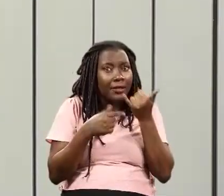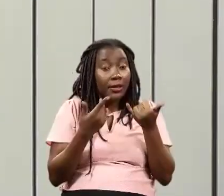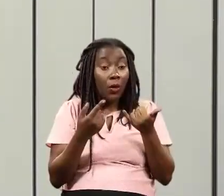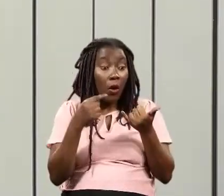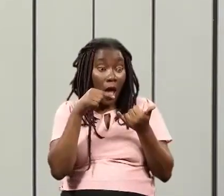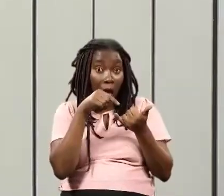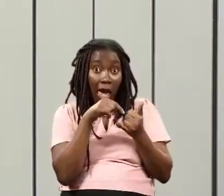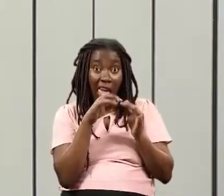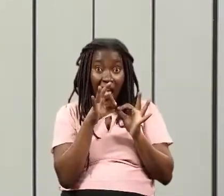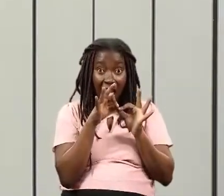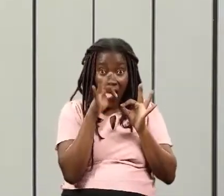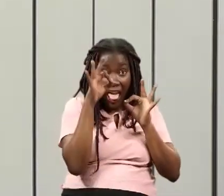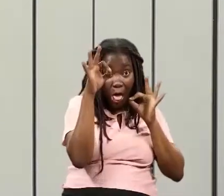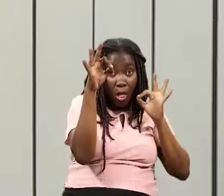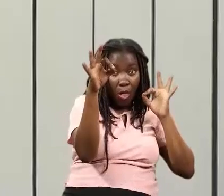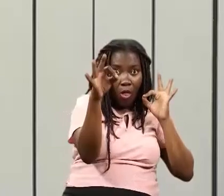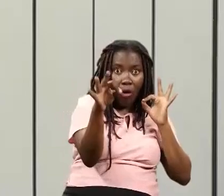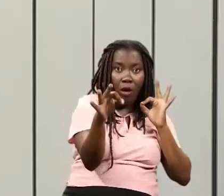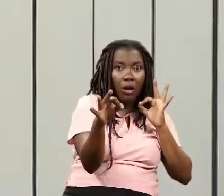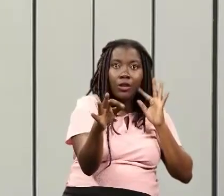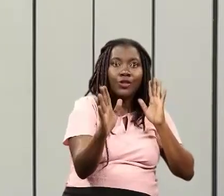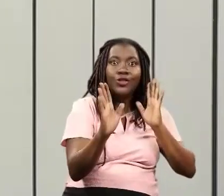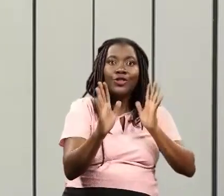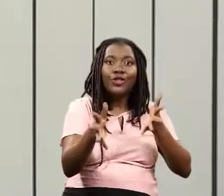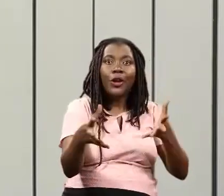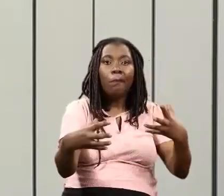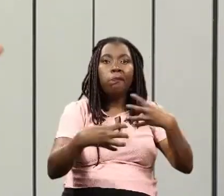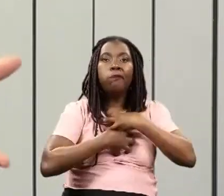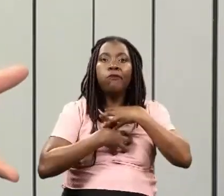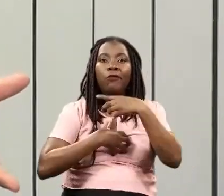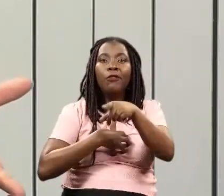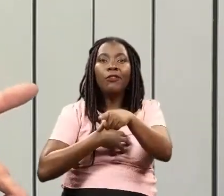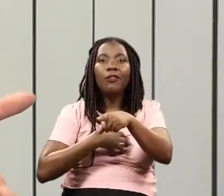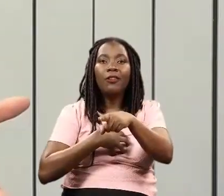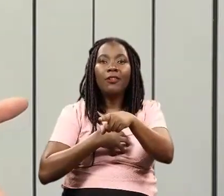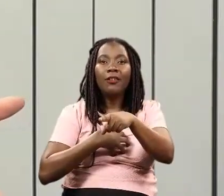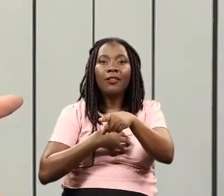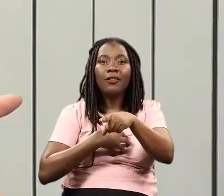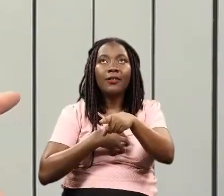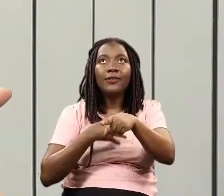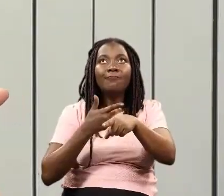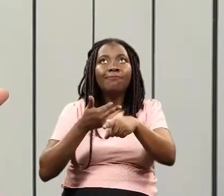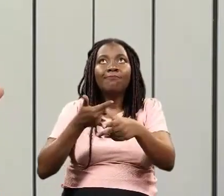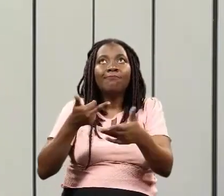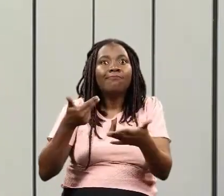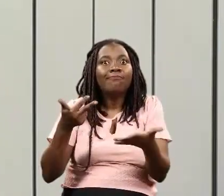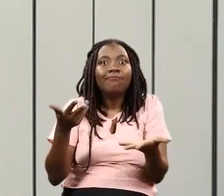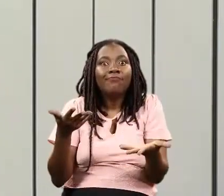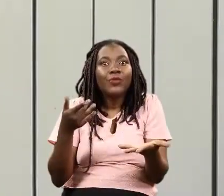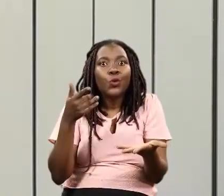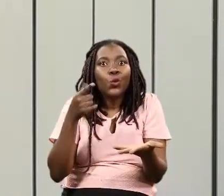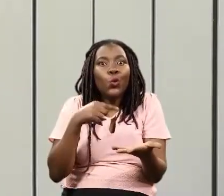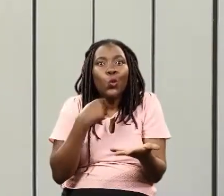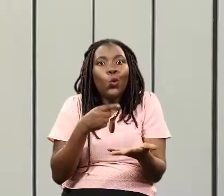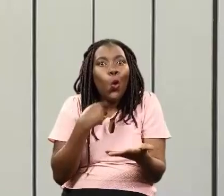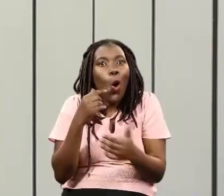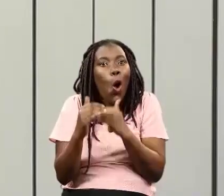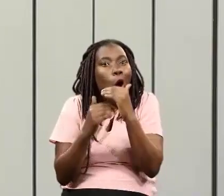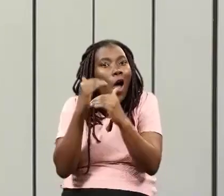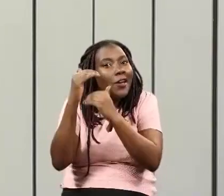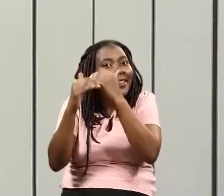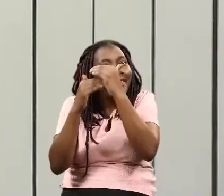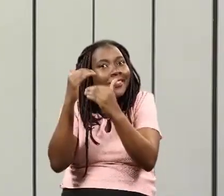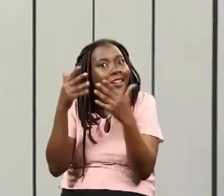estar longe da pessoa, isso já causou nela algo que ela não conseguiu desenvolver